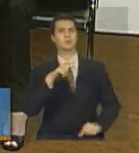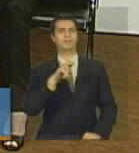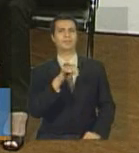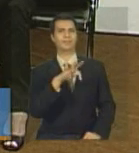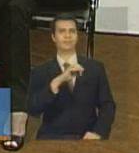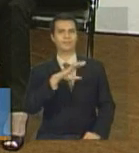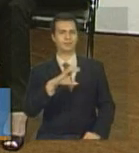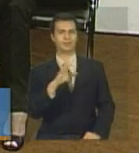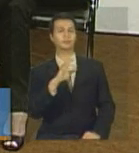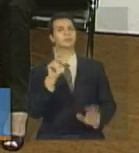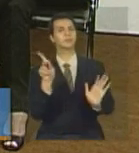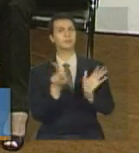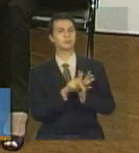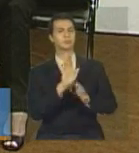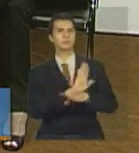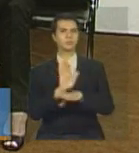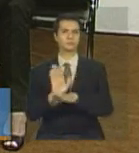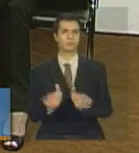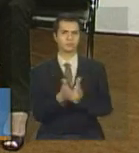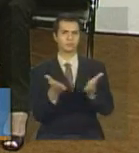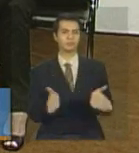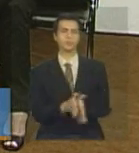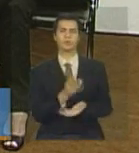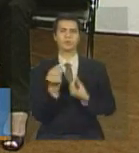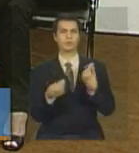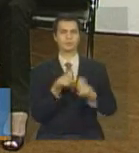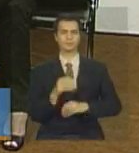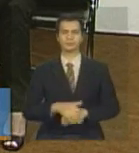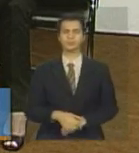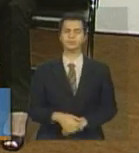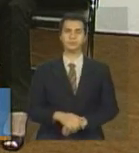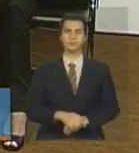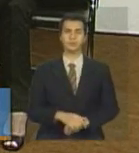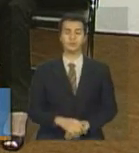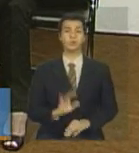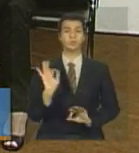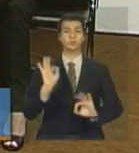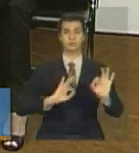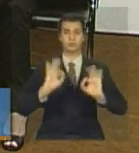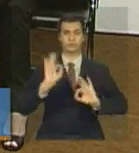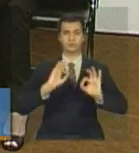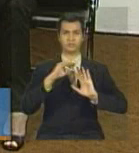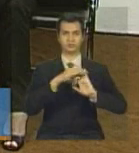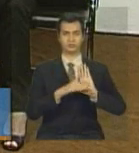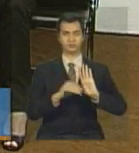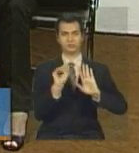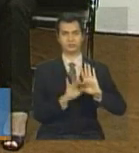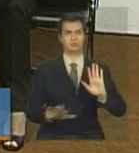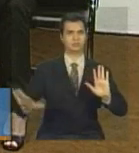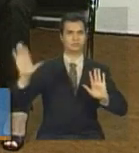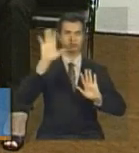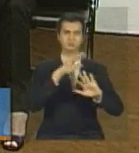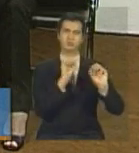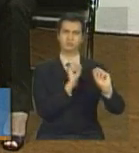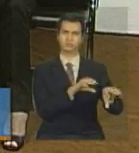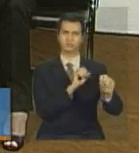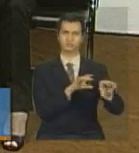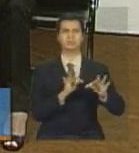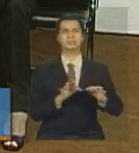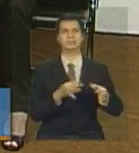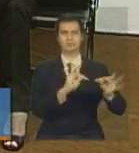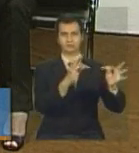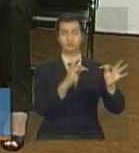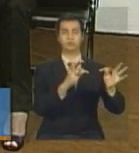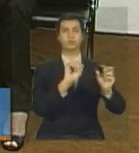Miséria. Então, o Programa Nacional de Ensino Técnico, que vai ser melhor explicado aqui pela Nilva,